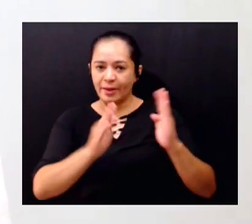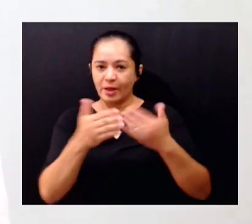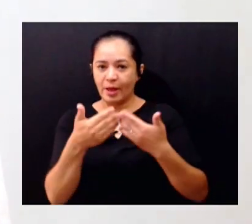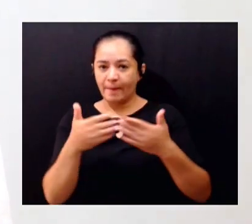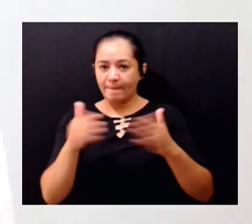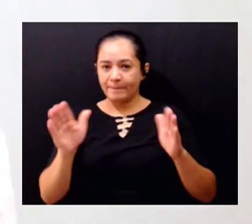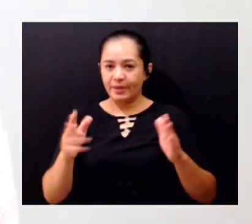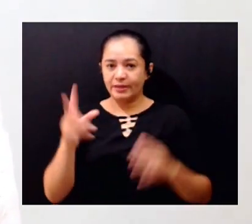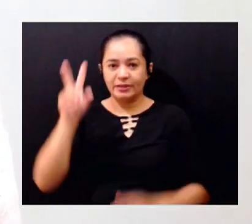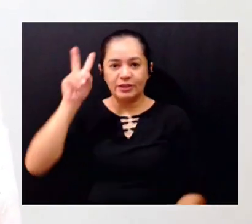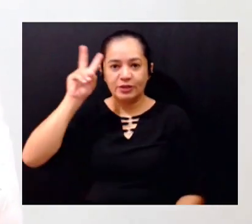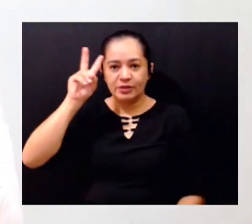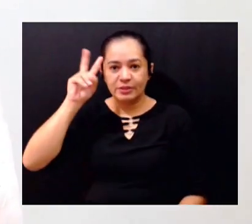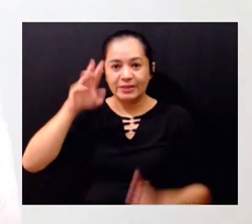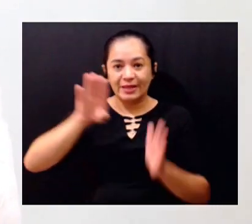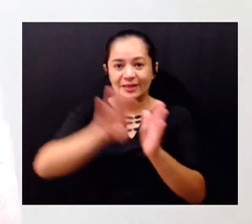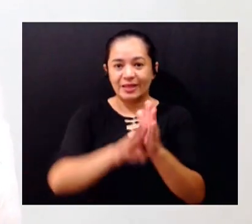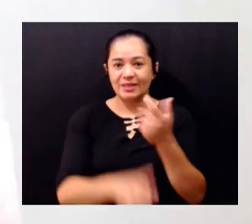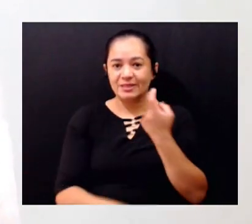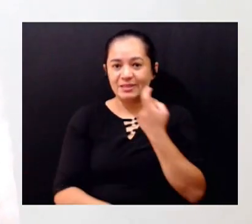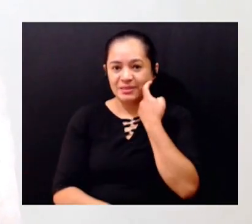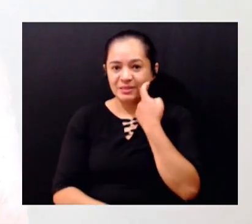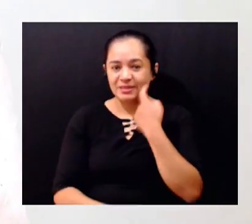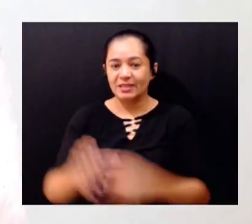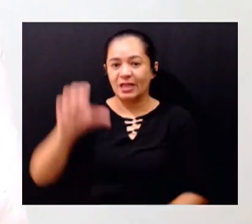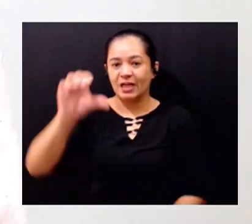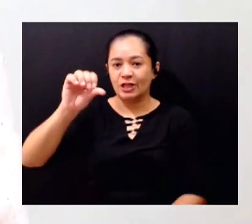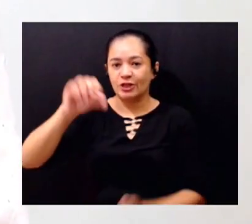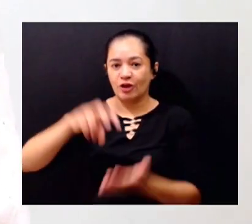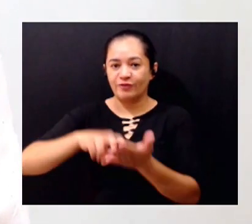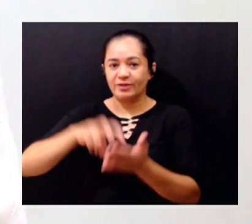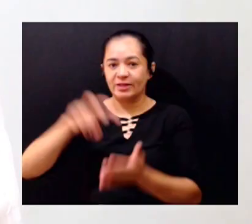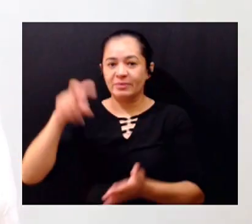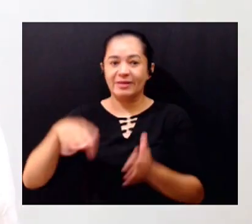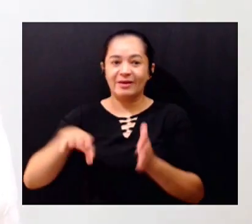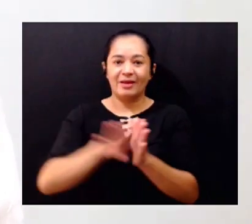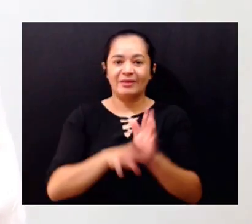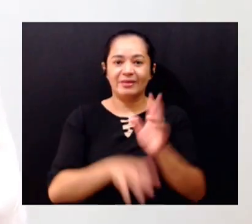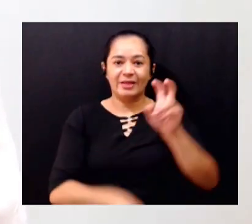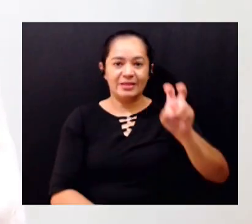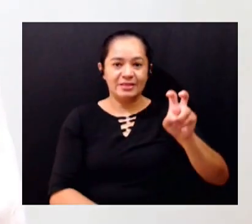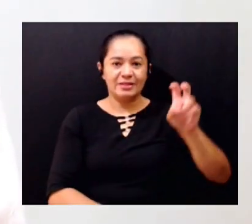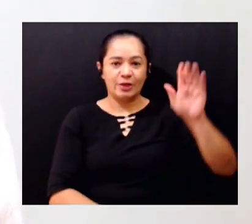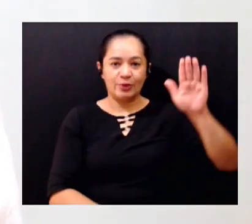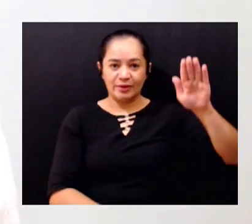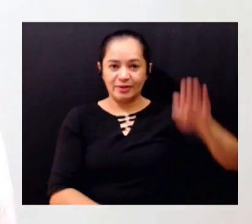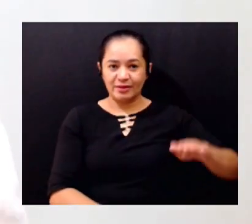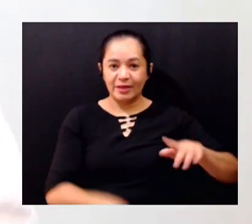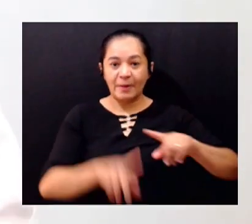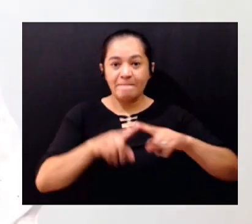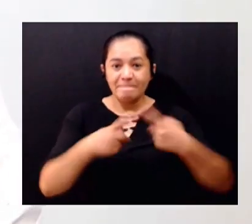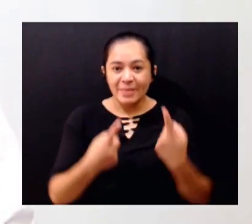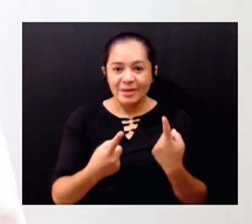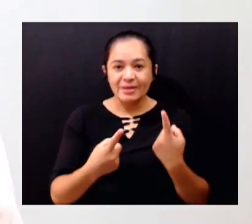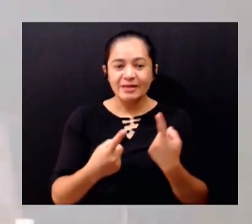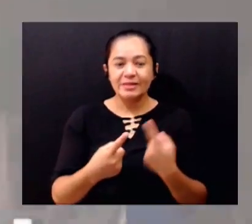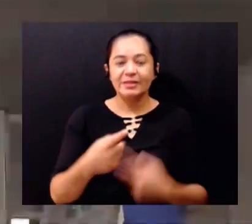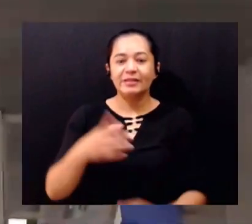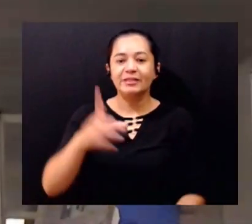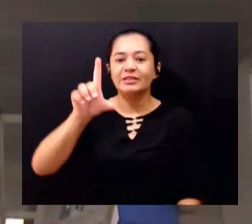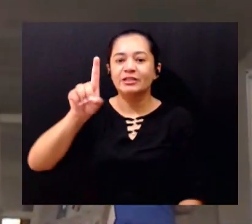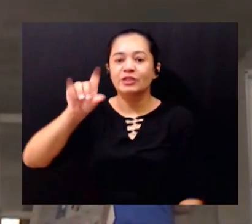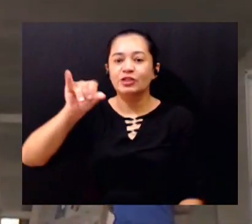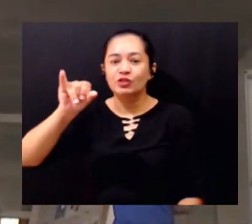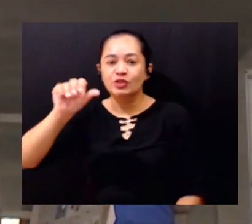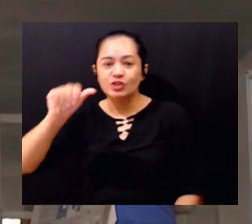a sexta, das 9 às 17. Mas não esqueçam, no dia 15 vocês vão poder conhecer um pouquinho do que a gente faz